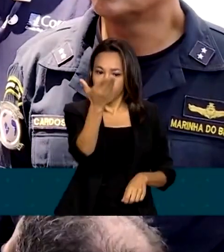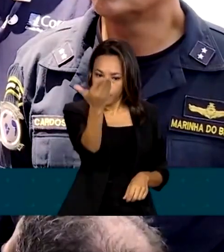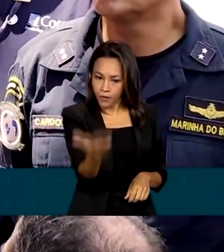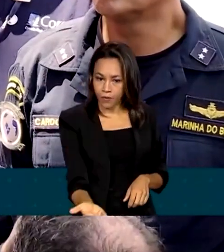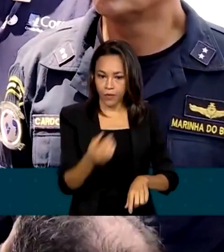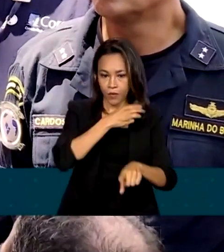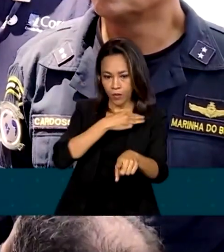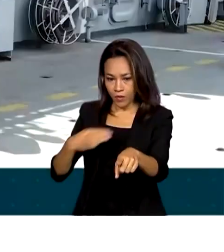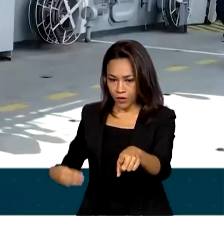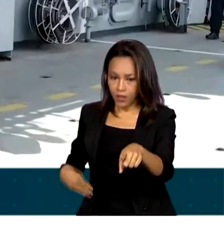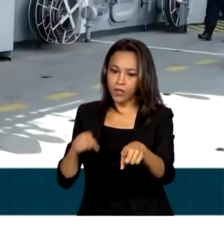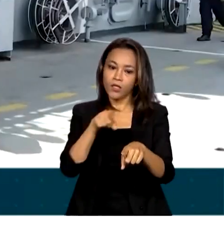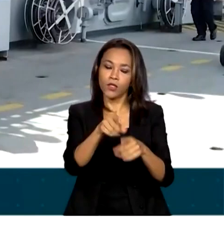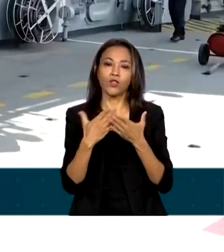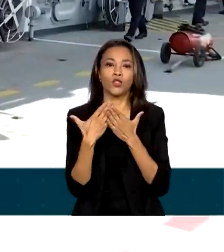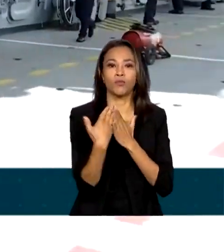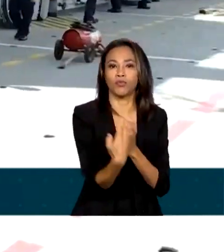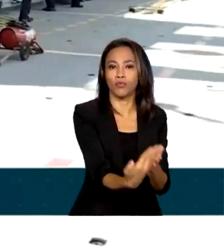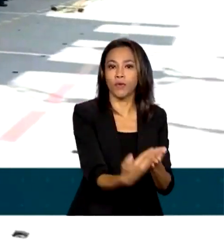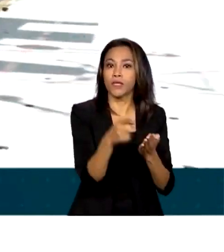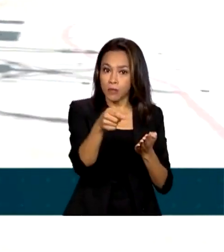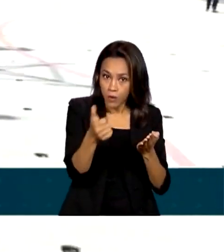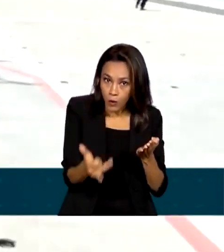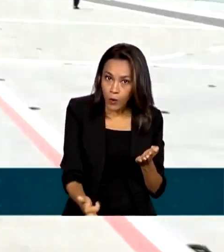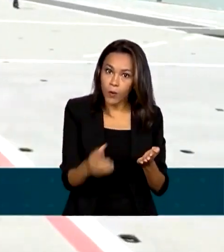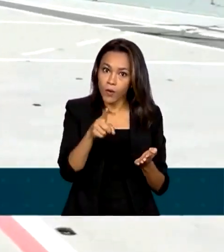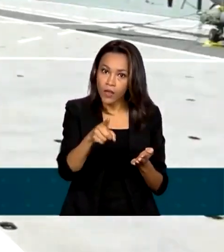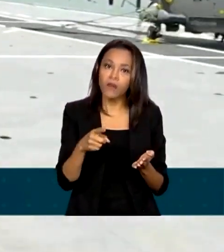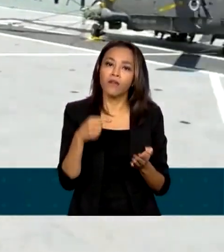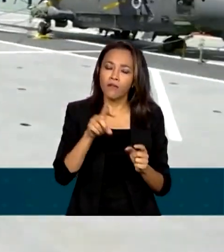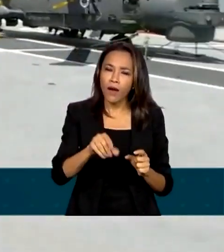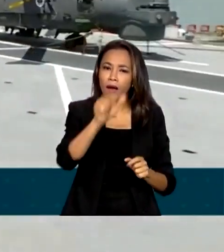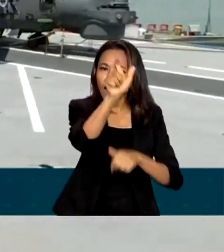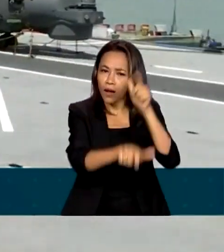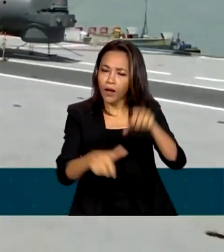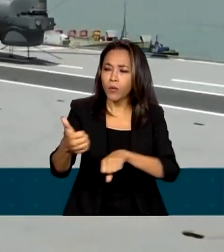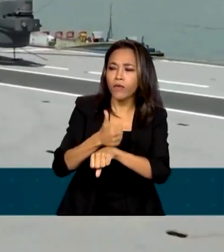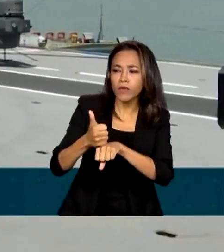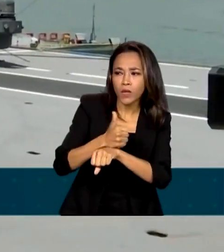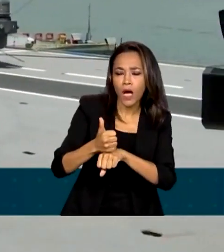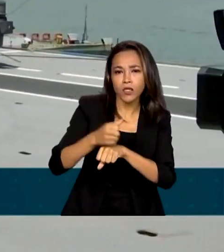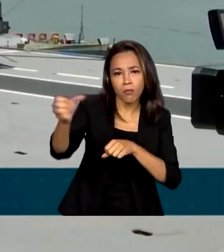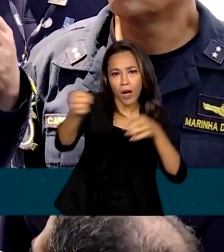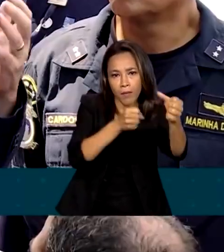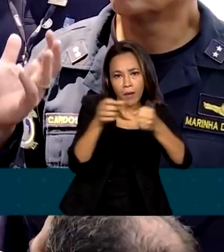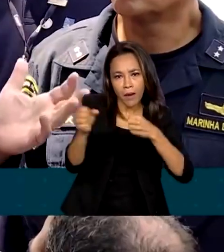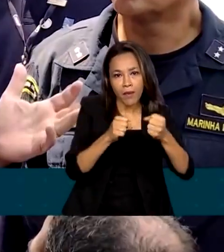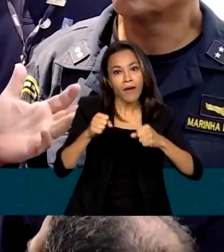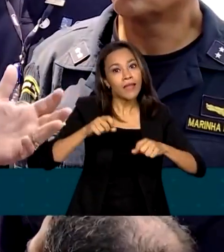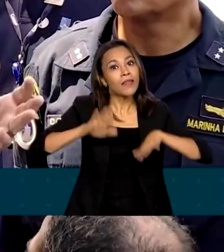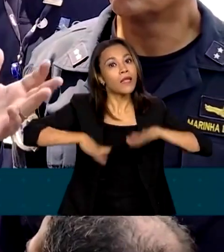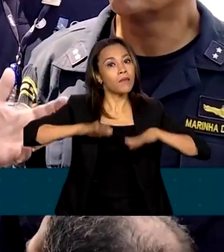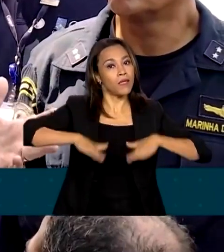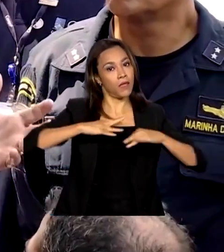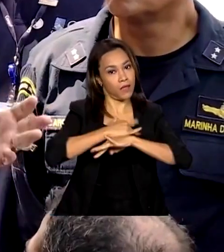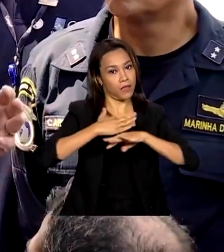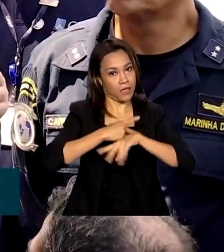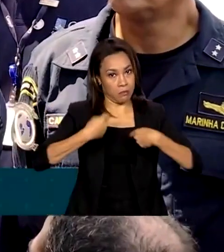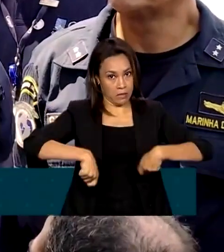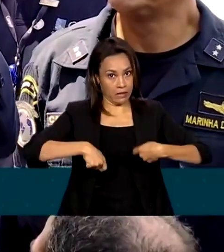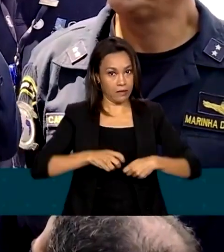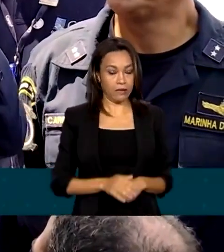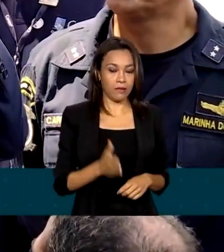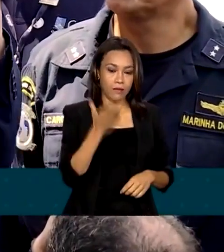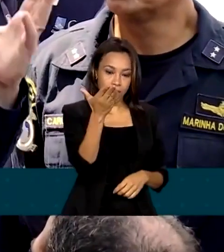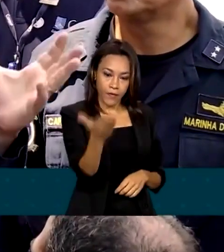Portos, Márcio França, a força de trabalho vai ser disponibilizada conforme a necessidade da cidade. É o maior navio da Marinha, né? Um